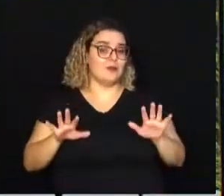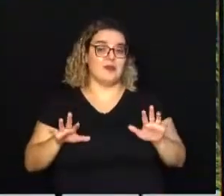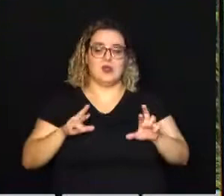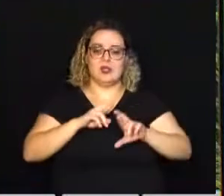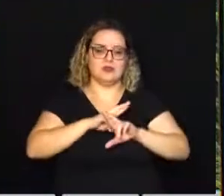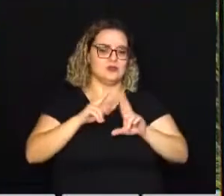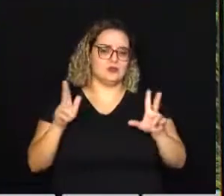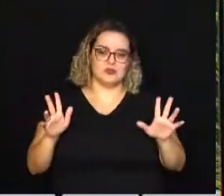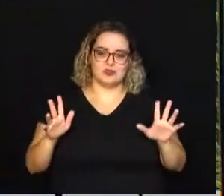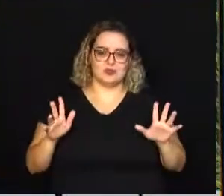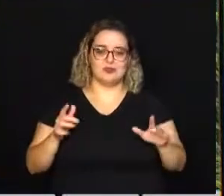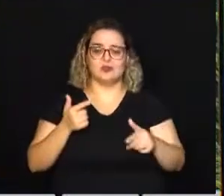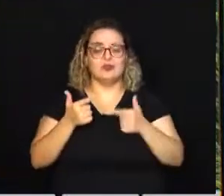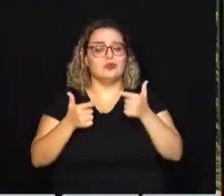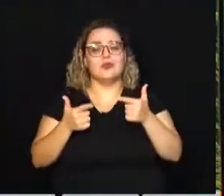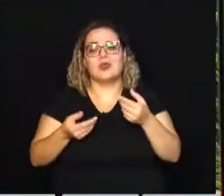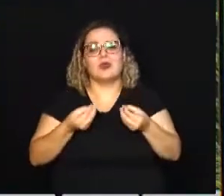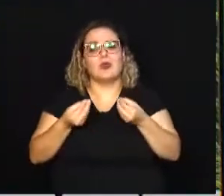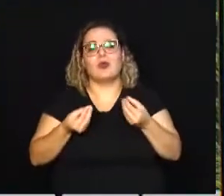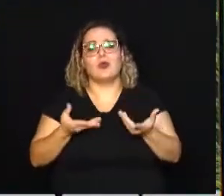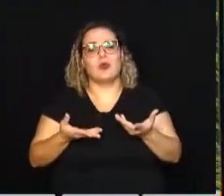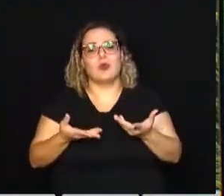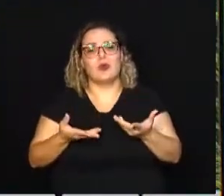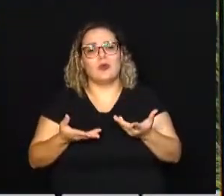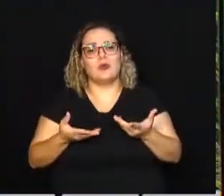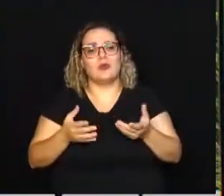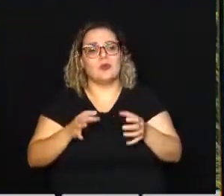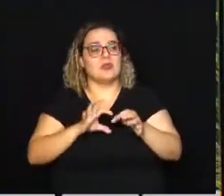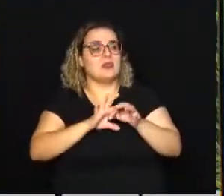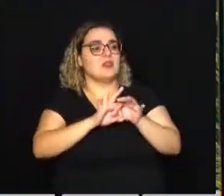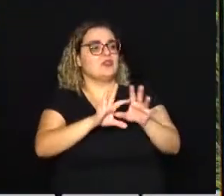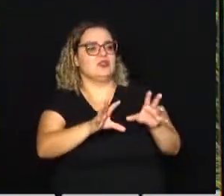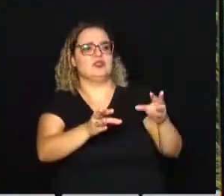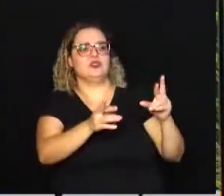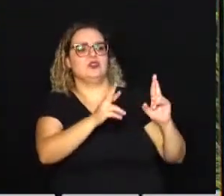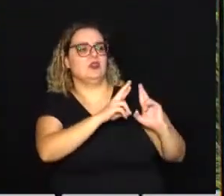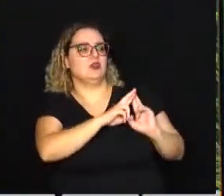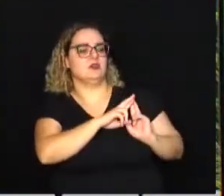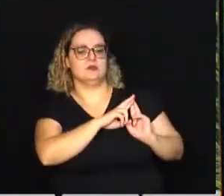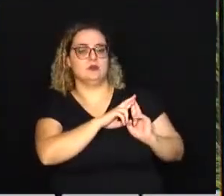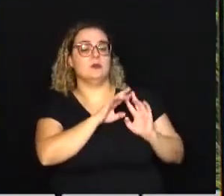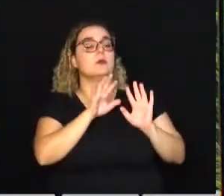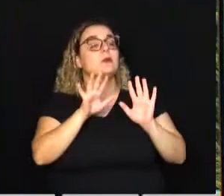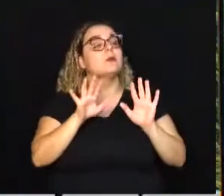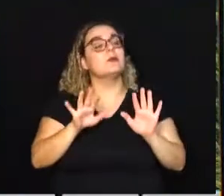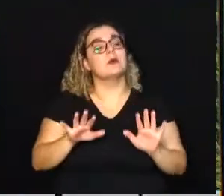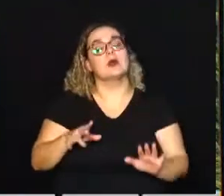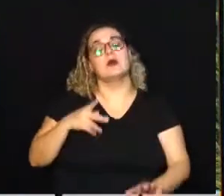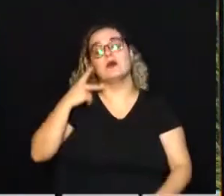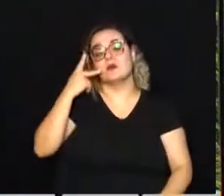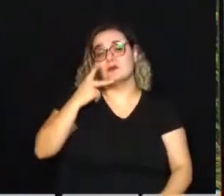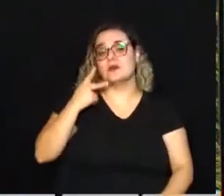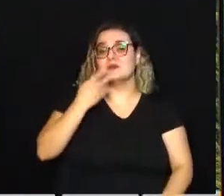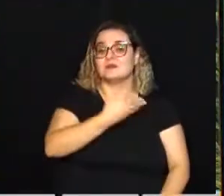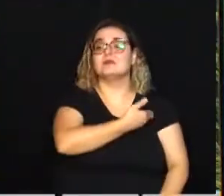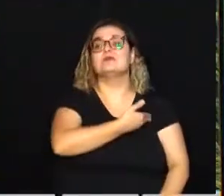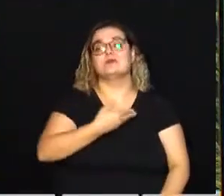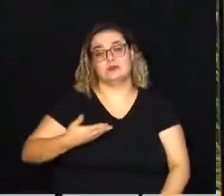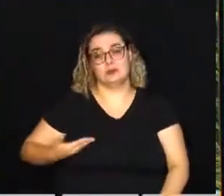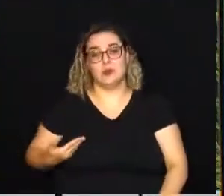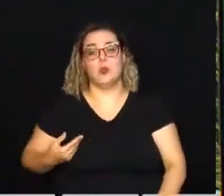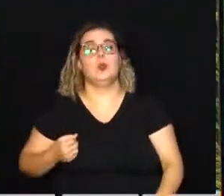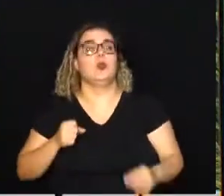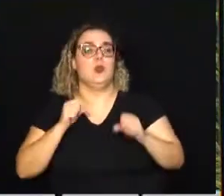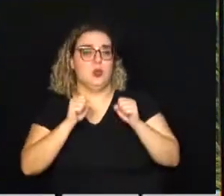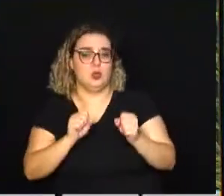Então não dá para a gente deixar de responsabilizar, né? Não dá. É uma política que os governos poderiam ter apostado